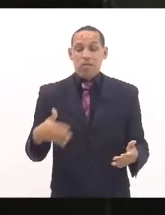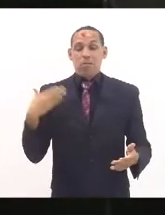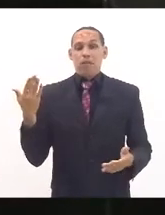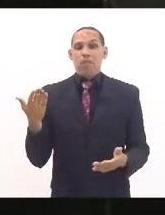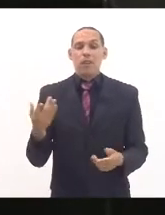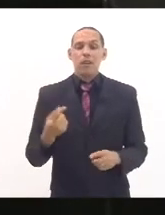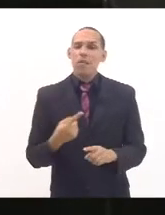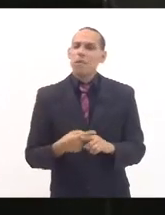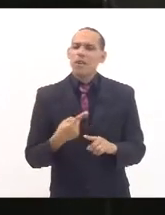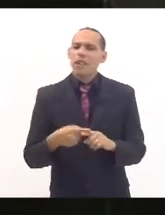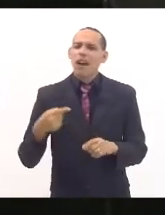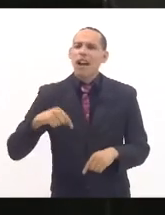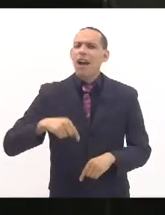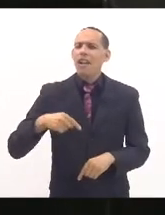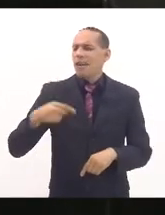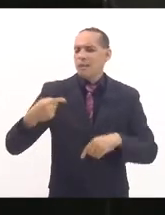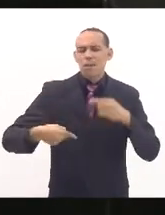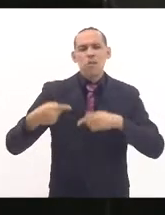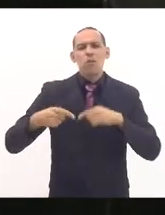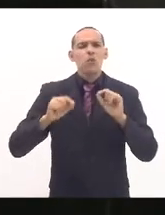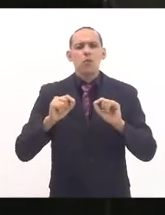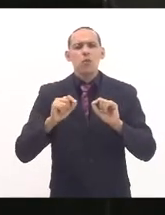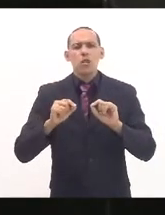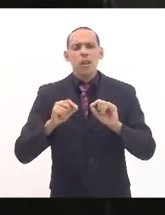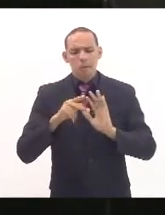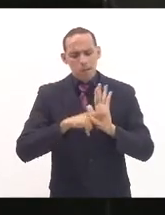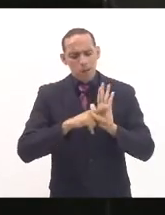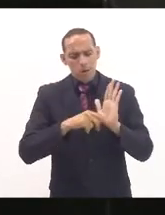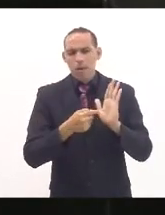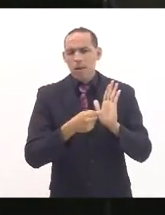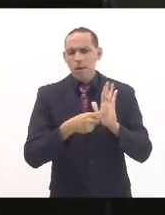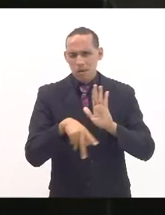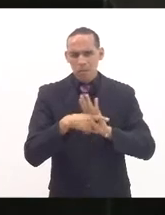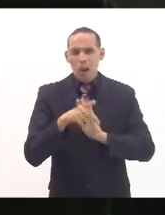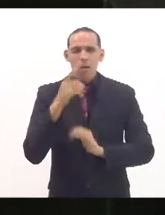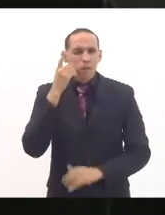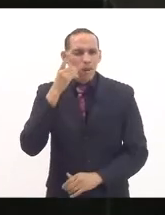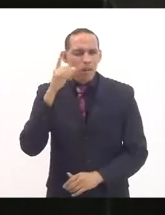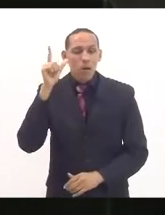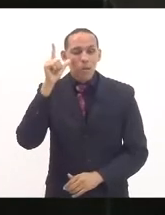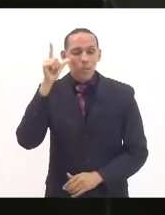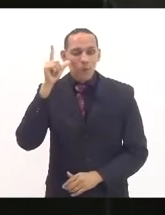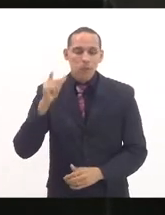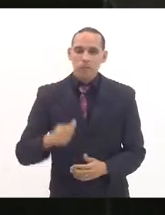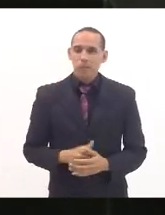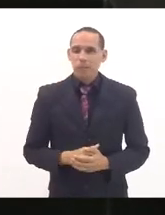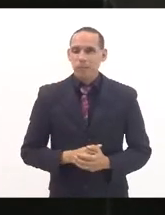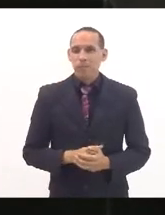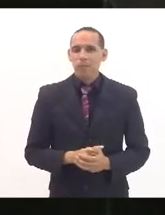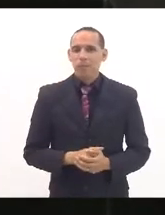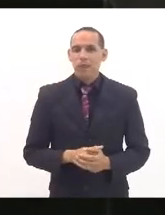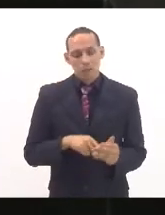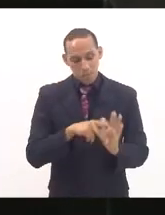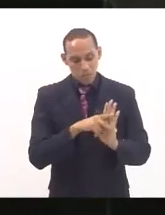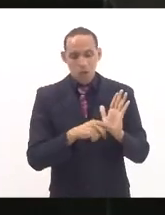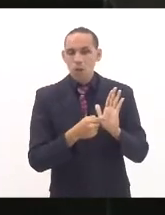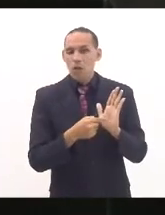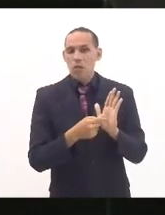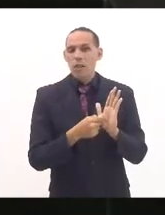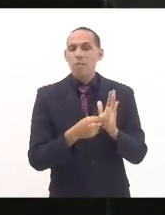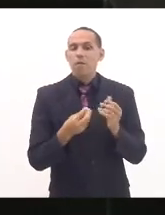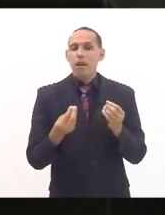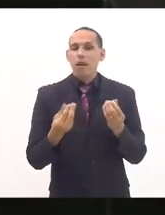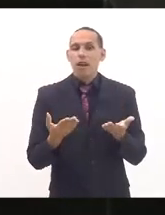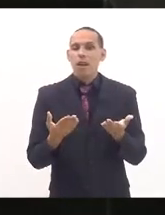Aqui está se discutindo um projeto da deputada Lucinha, que é um projeto